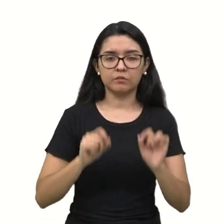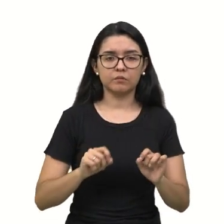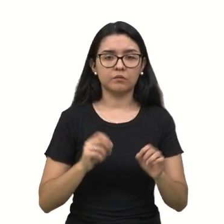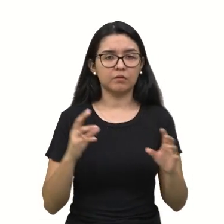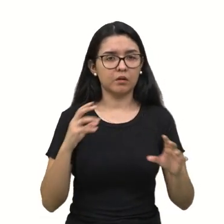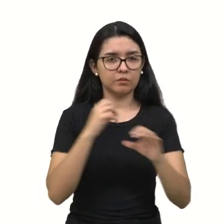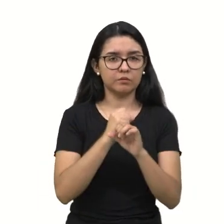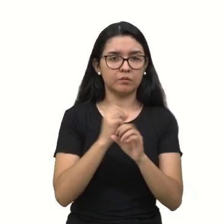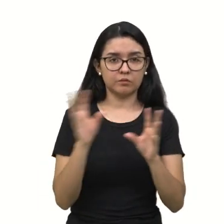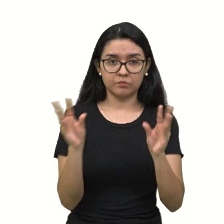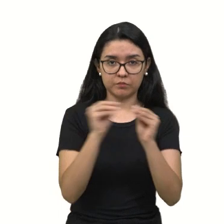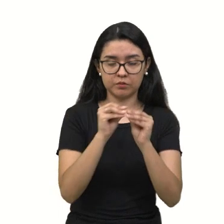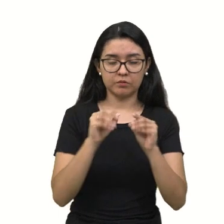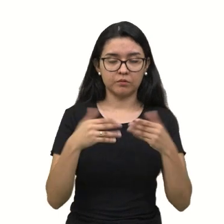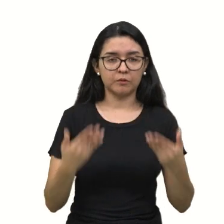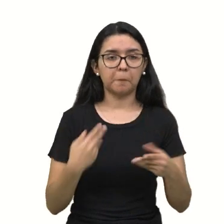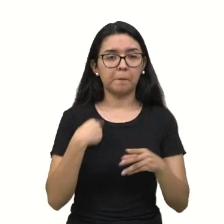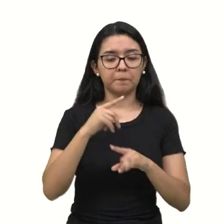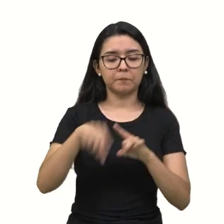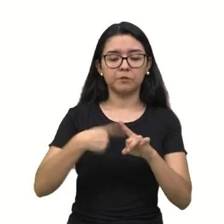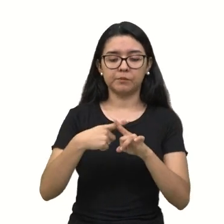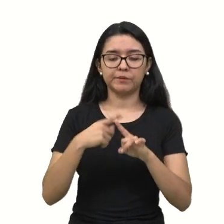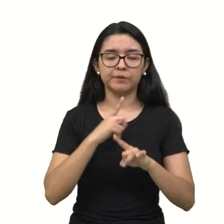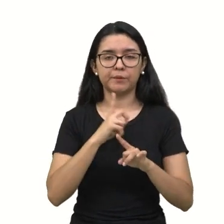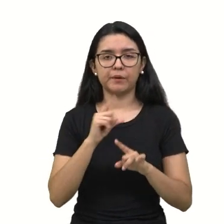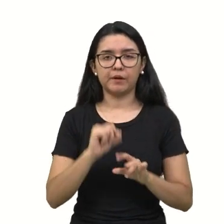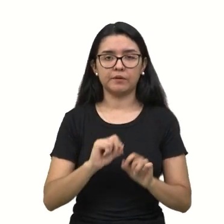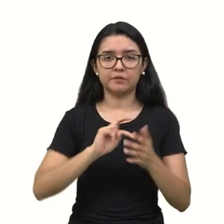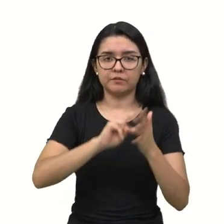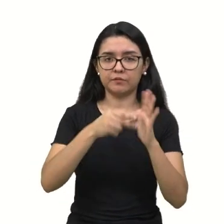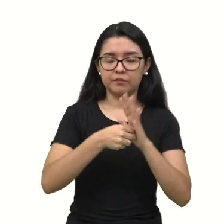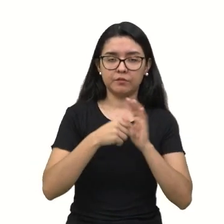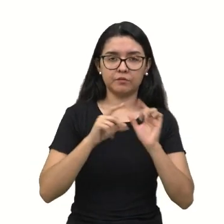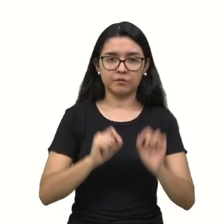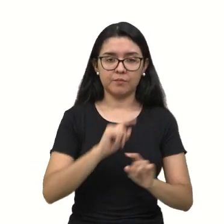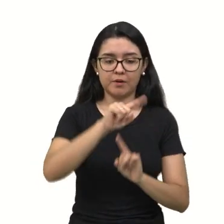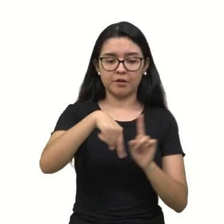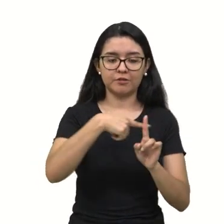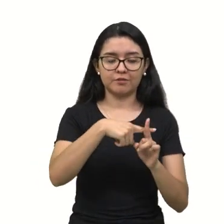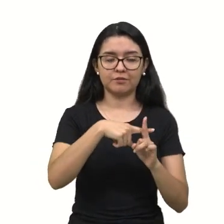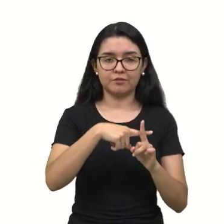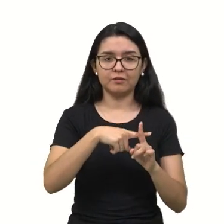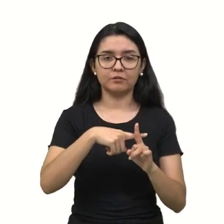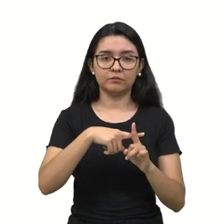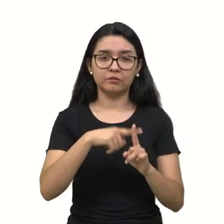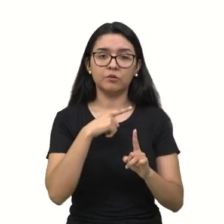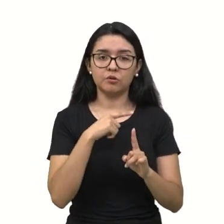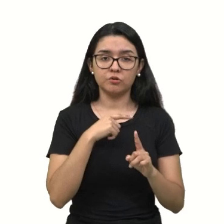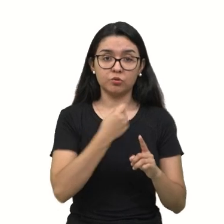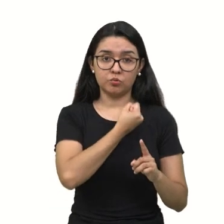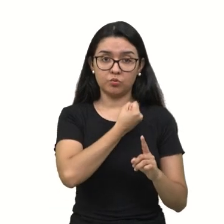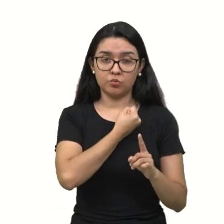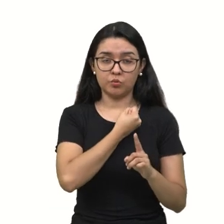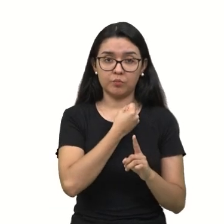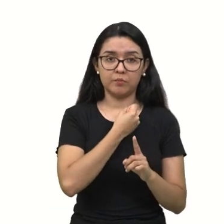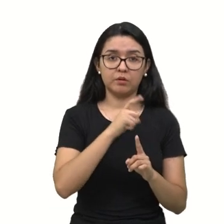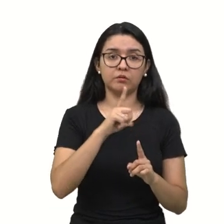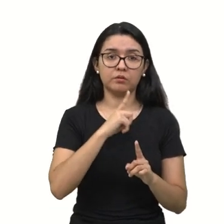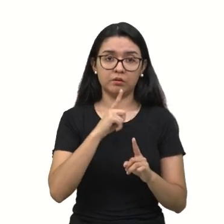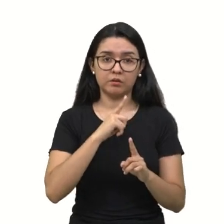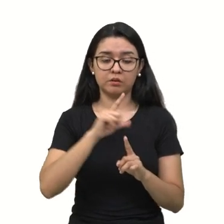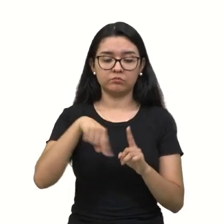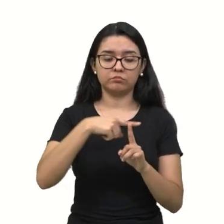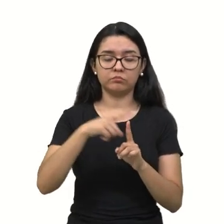Resumindo, a multiplicação nada mais é do que uma adição onde as parcelas possuem o